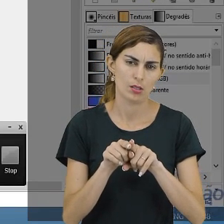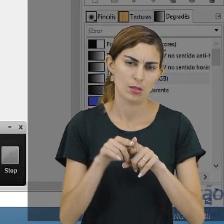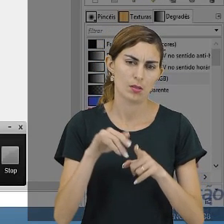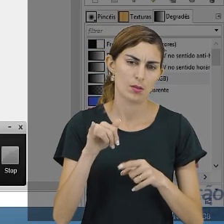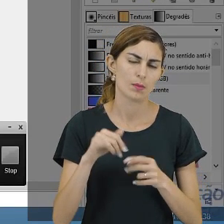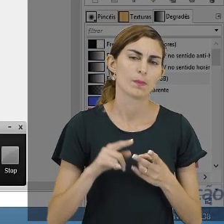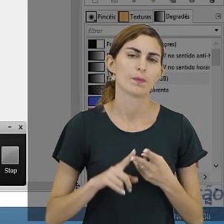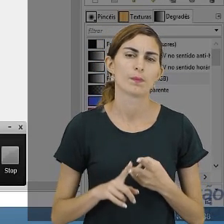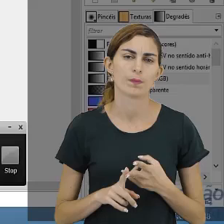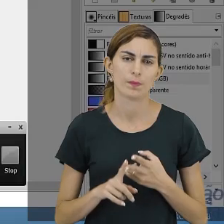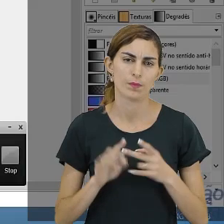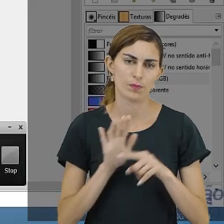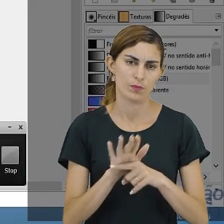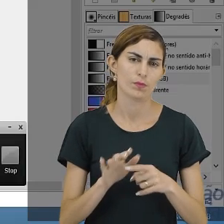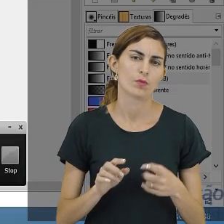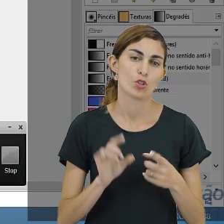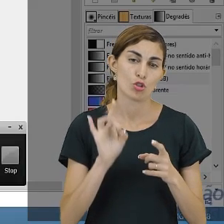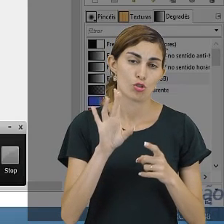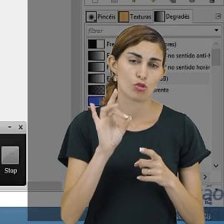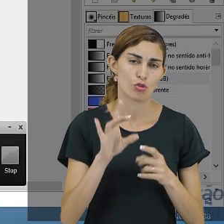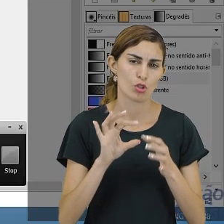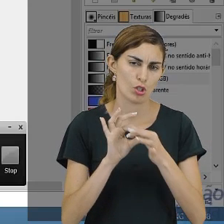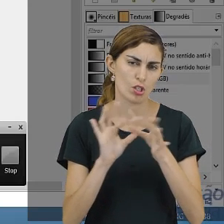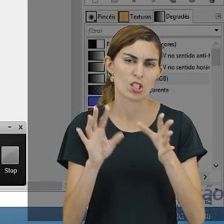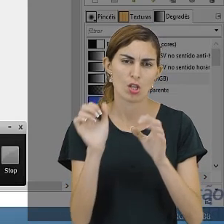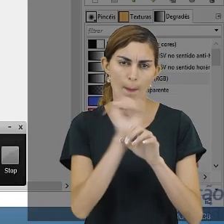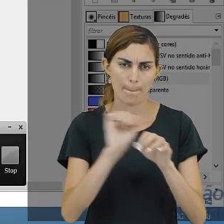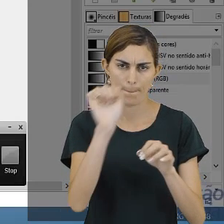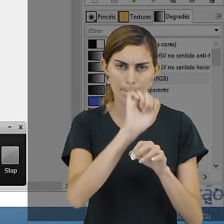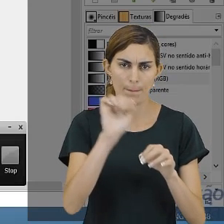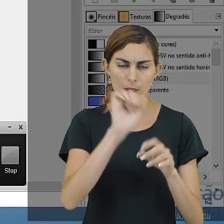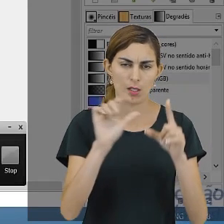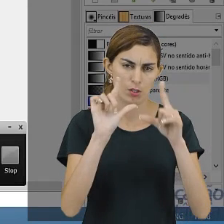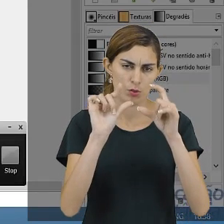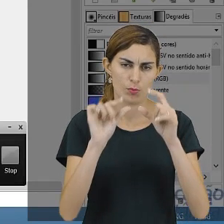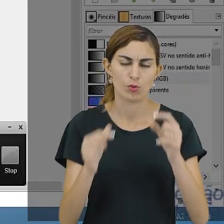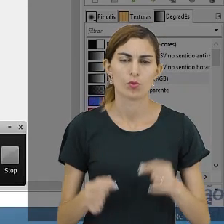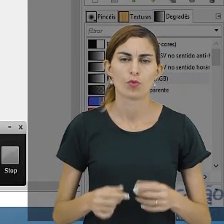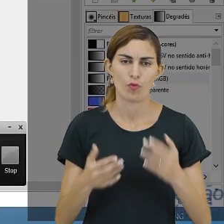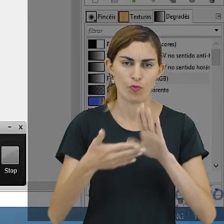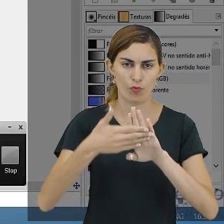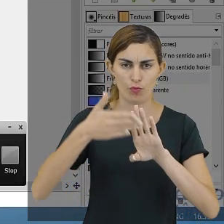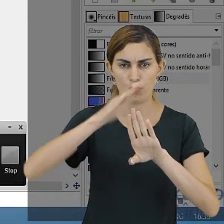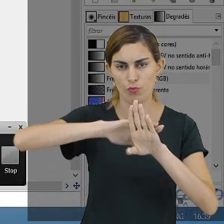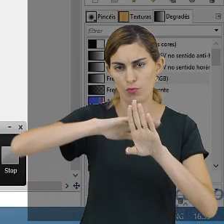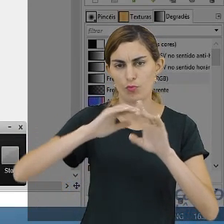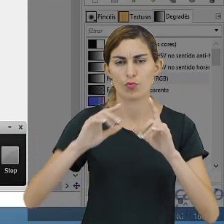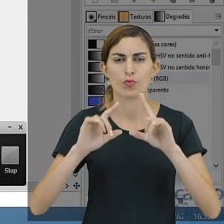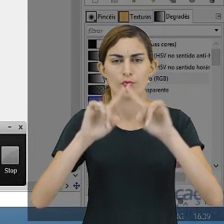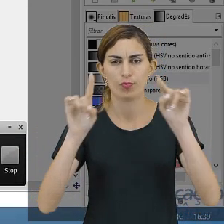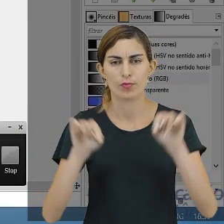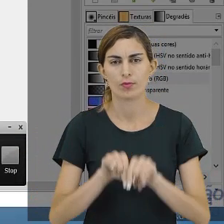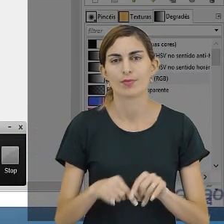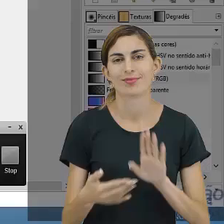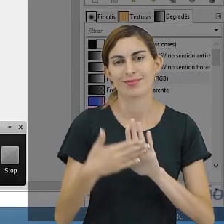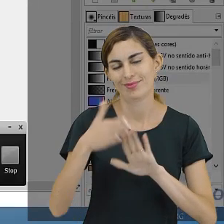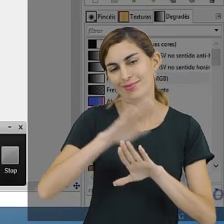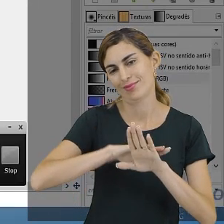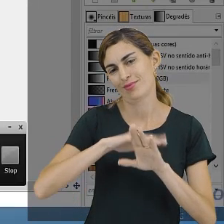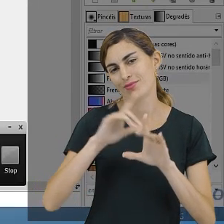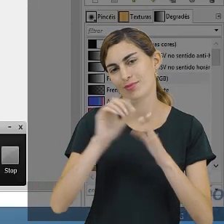mesmo princípio. Eu vou só deixar um pouquinho mais apagada essa imagem aqui do fundo. Vamos lá no menu